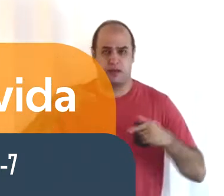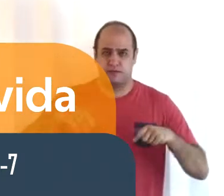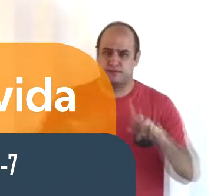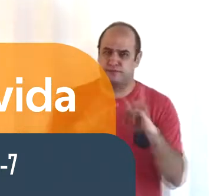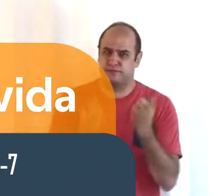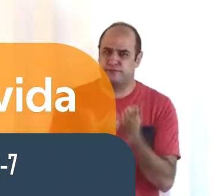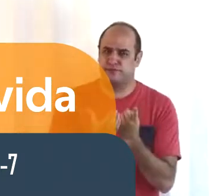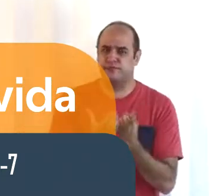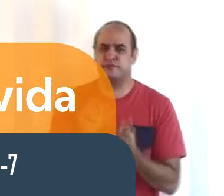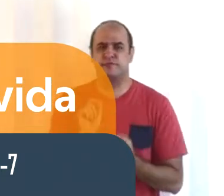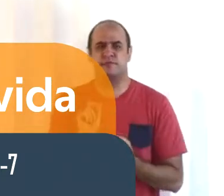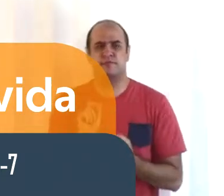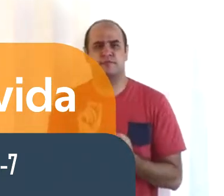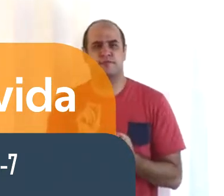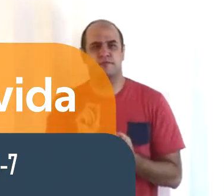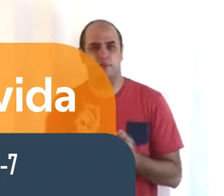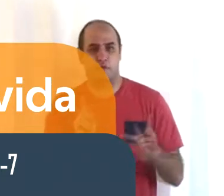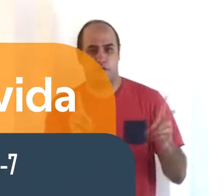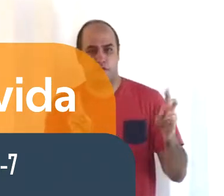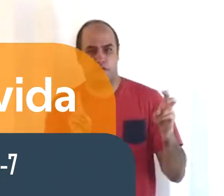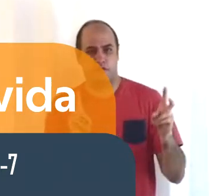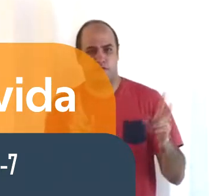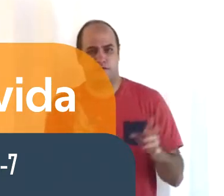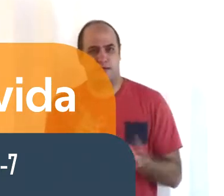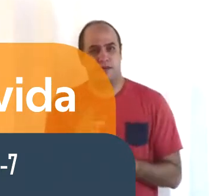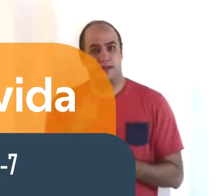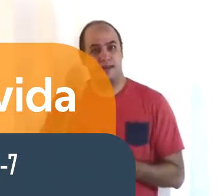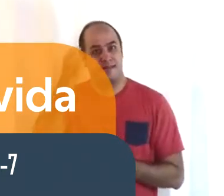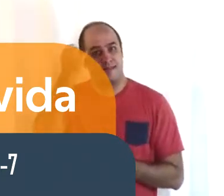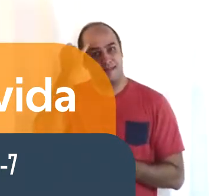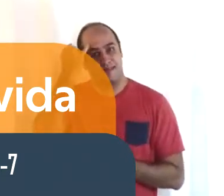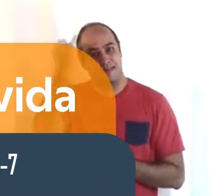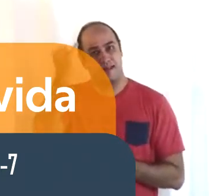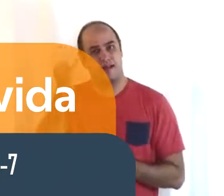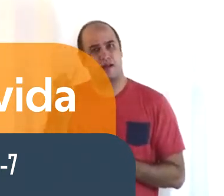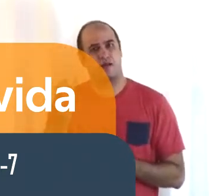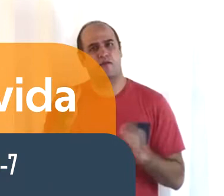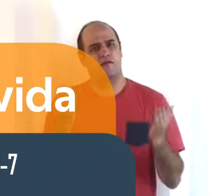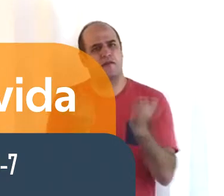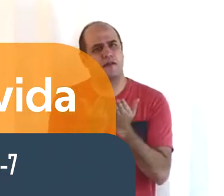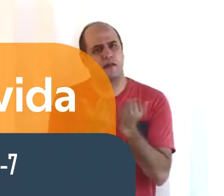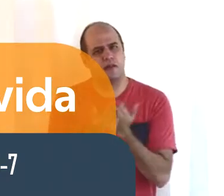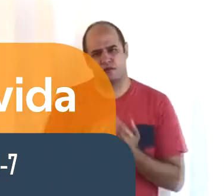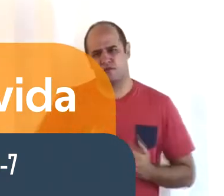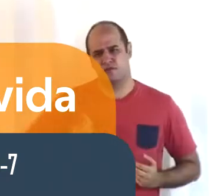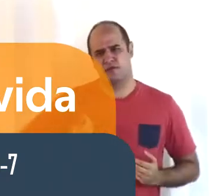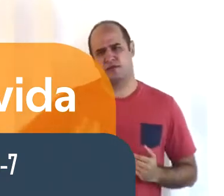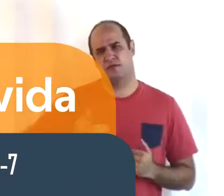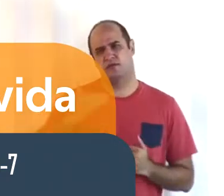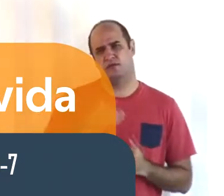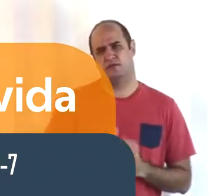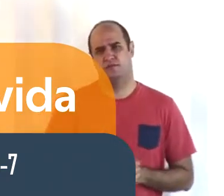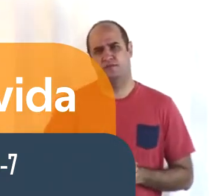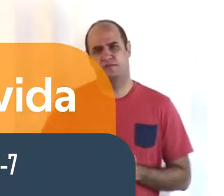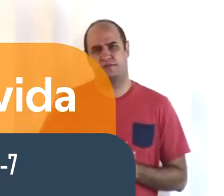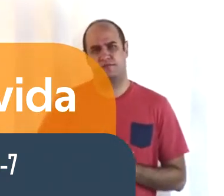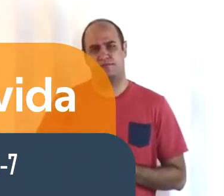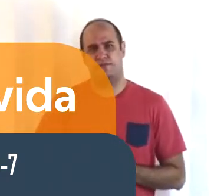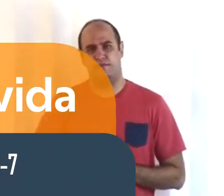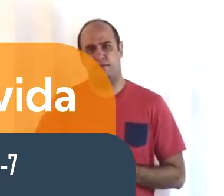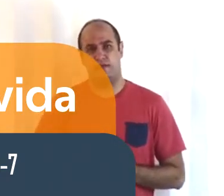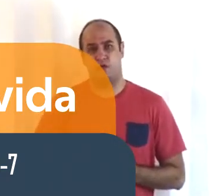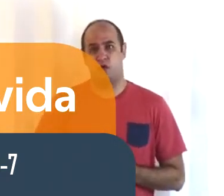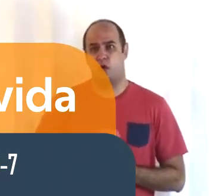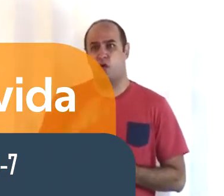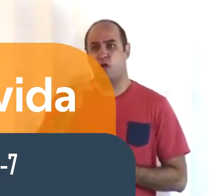culto é o ideal cristão para a realidade da vida. O ideal de Cristo,